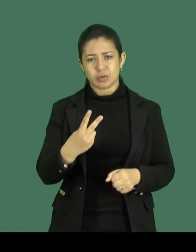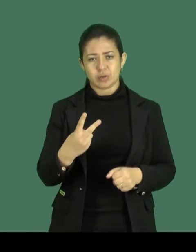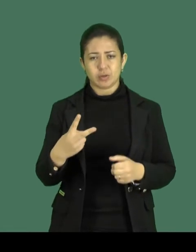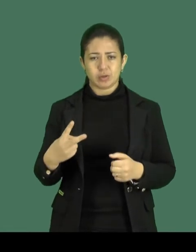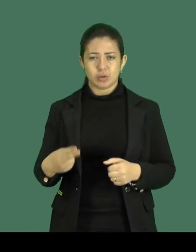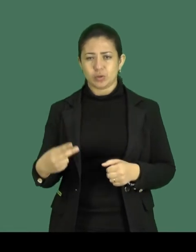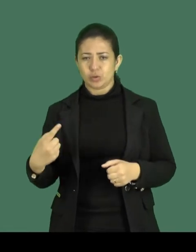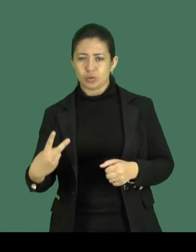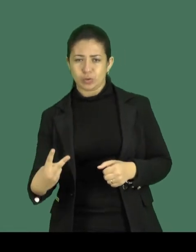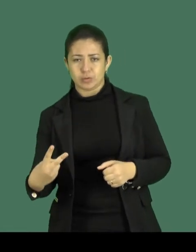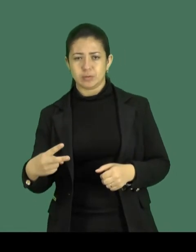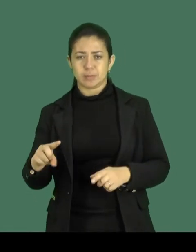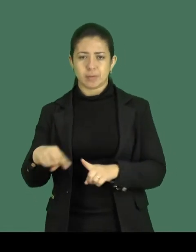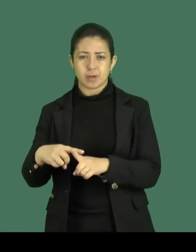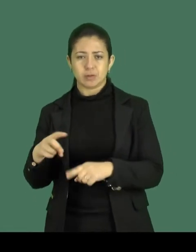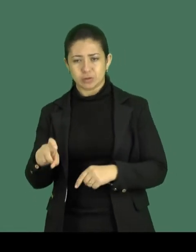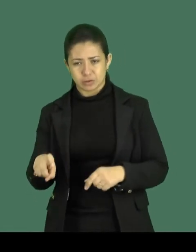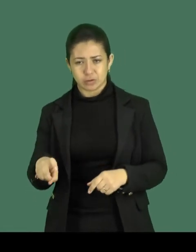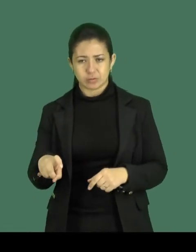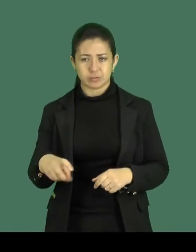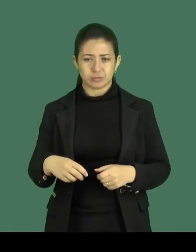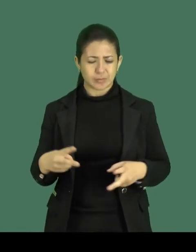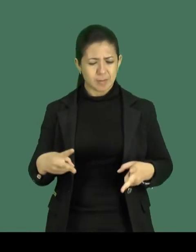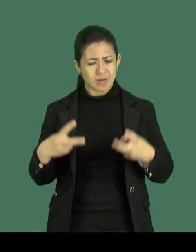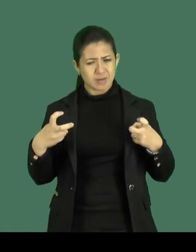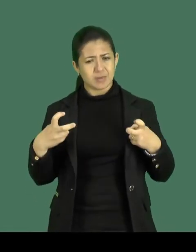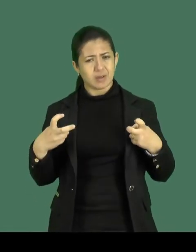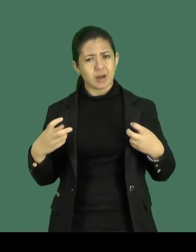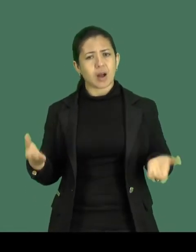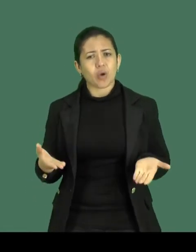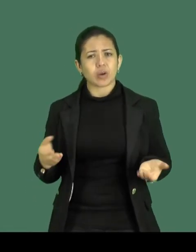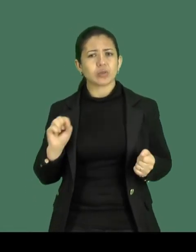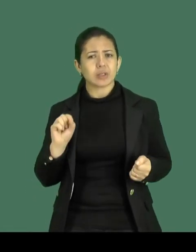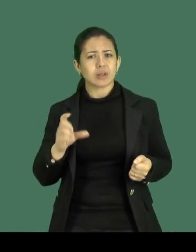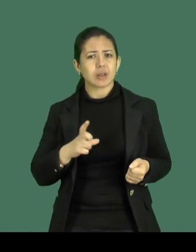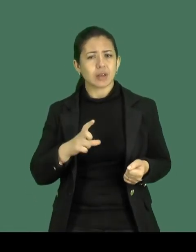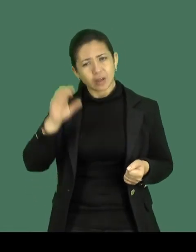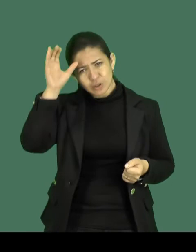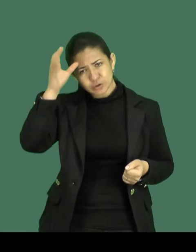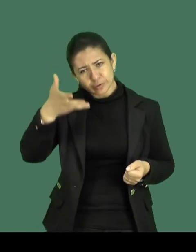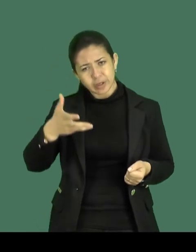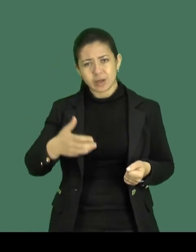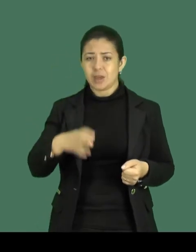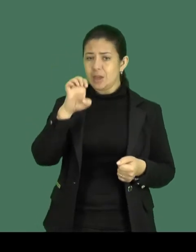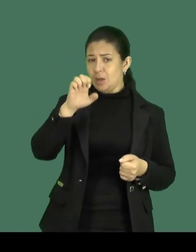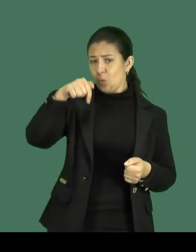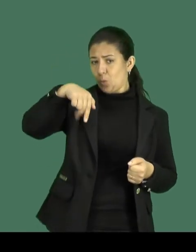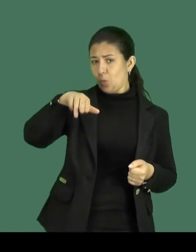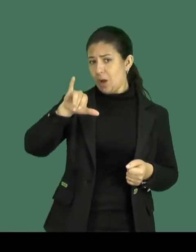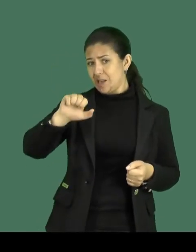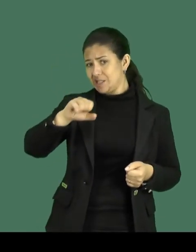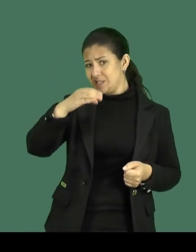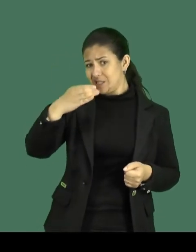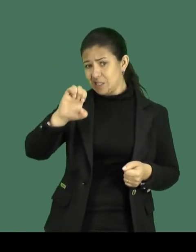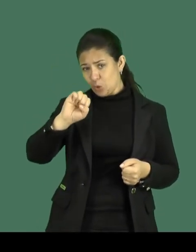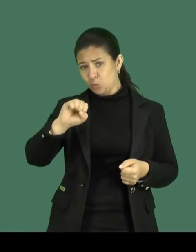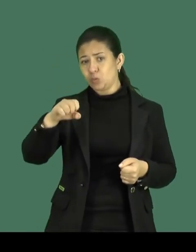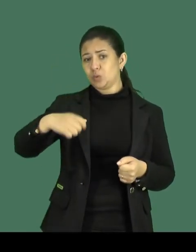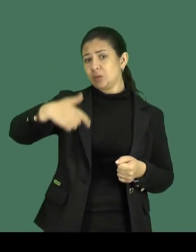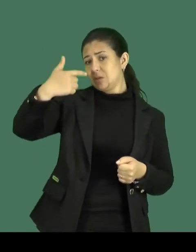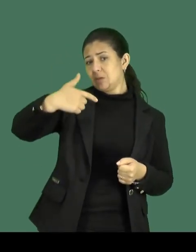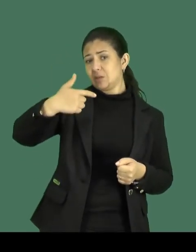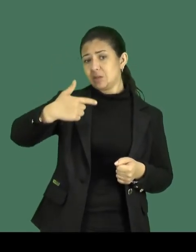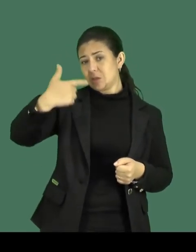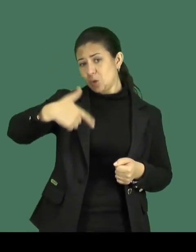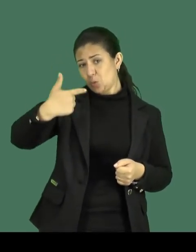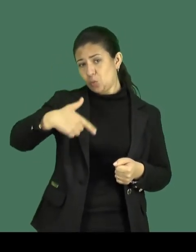mais x. E percebemos que agora eu tenho uma equação do segundo grau para ser resolvida. Para ser resolvida, eu tenho que ajeitar ela. O que